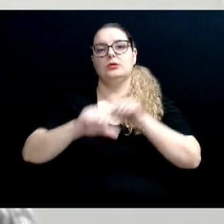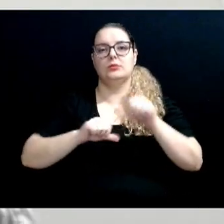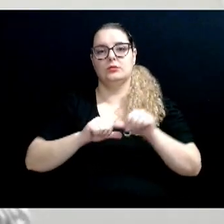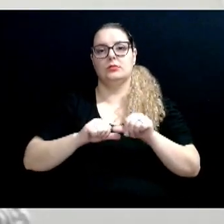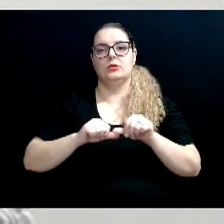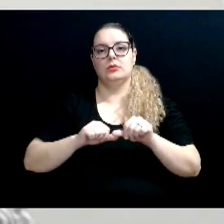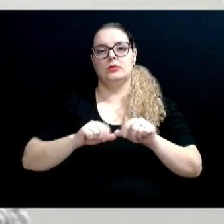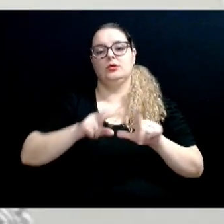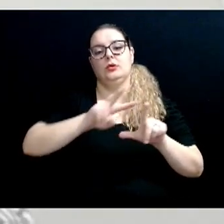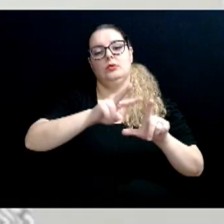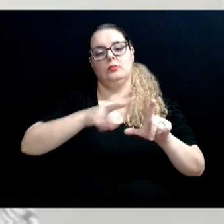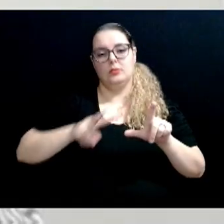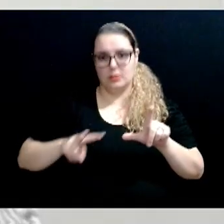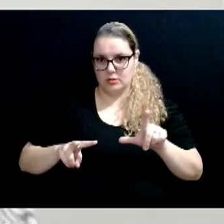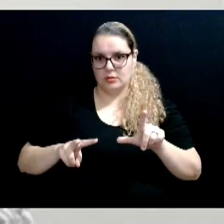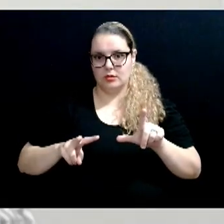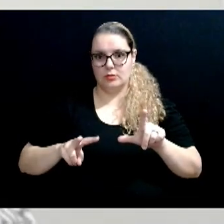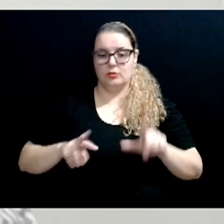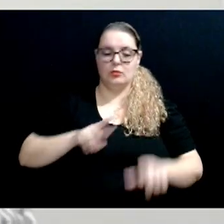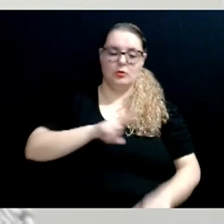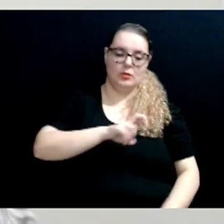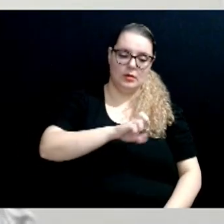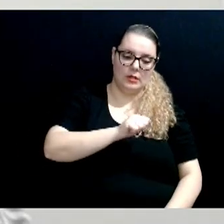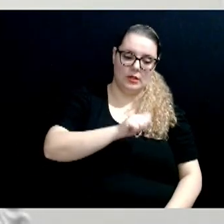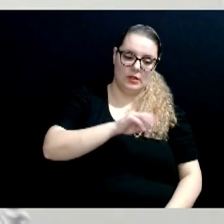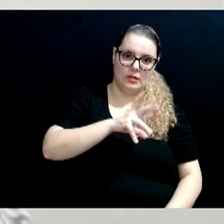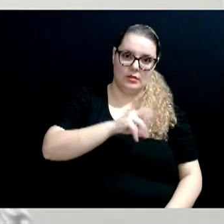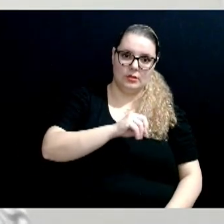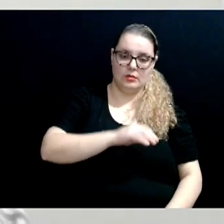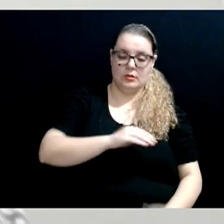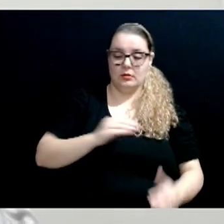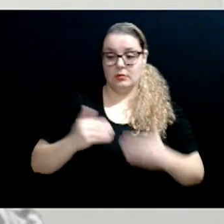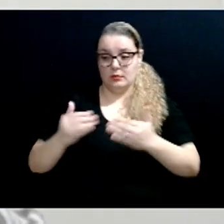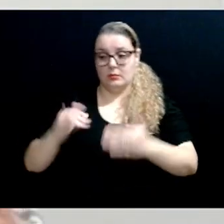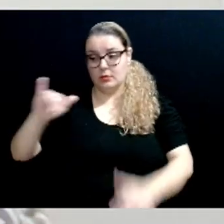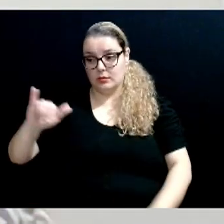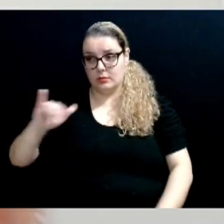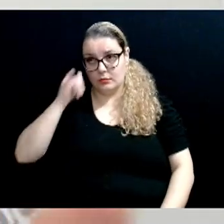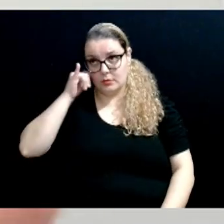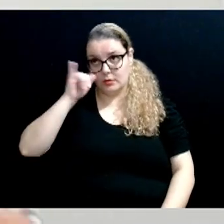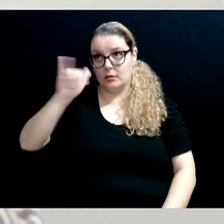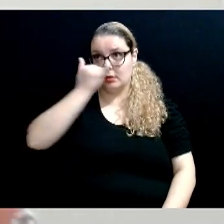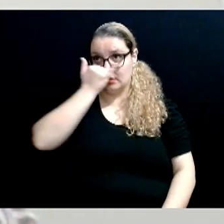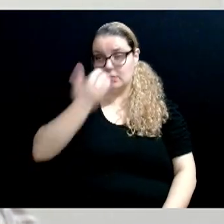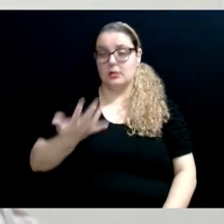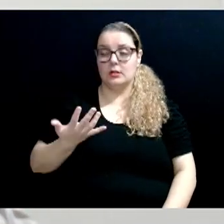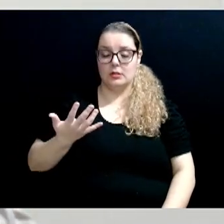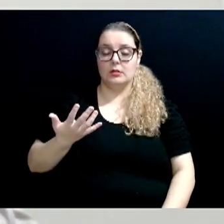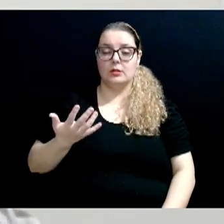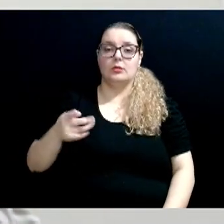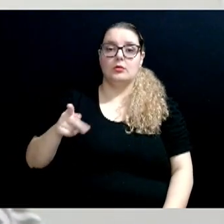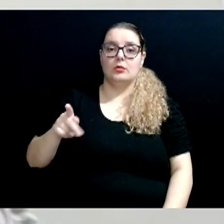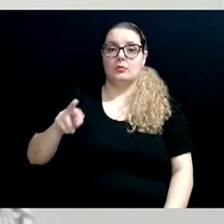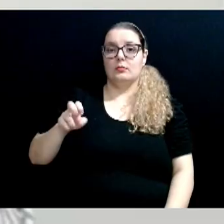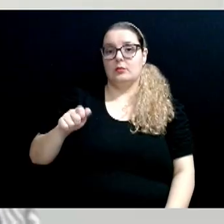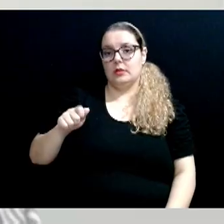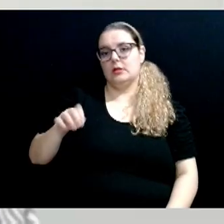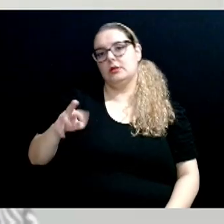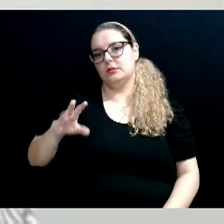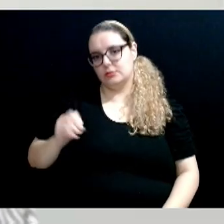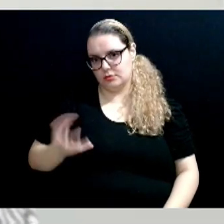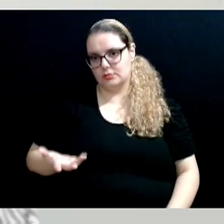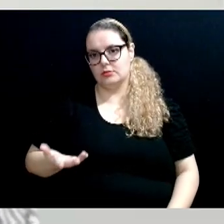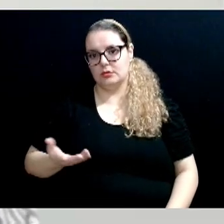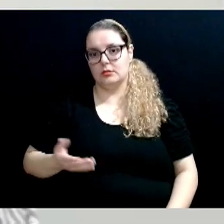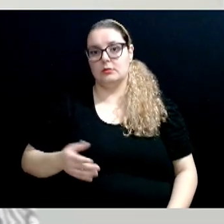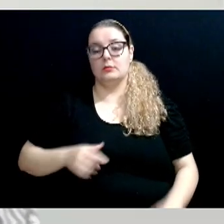do reativo para ir para o preventivo e proativo. Então, a ideia que ele propõe é justamente agir antes, agir na prevenção.